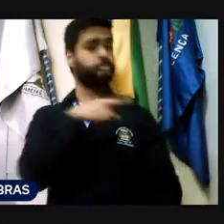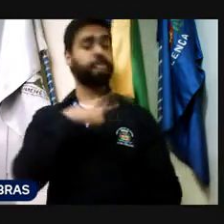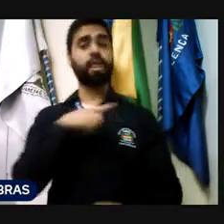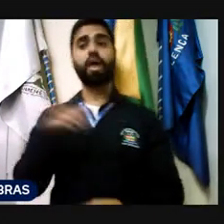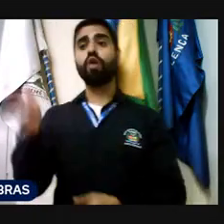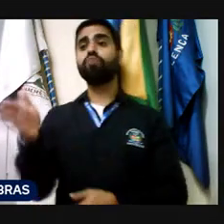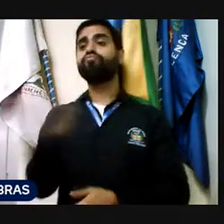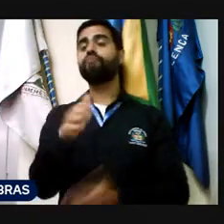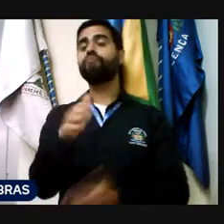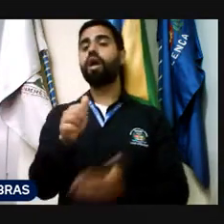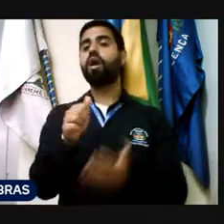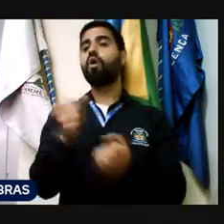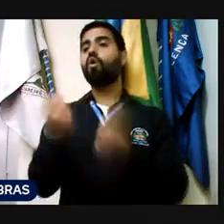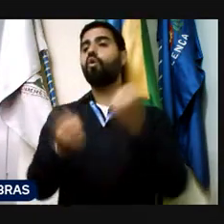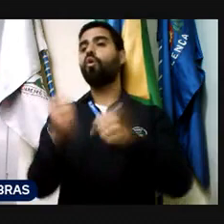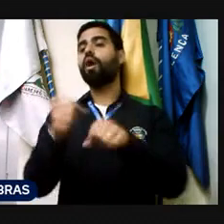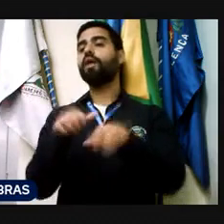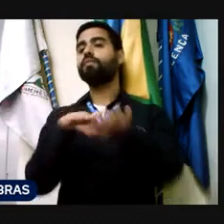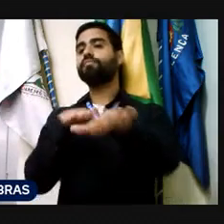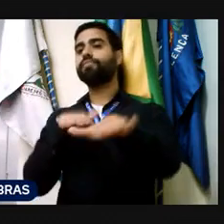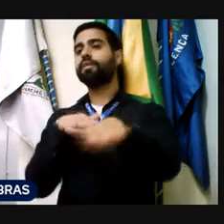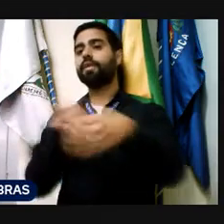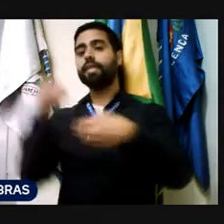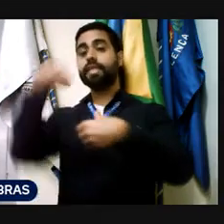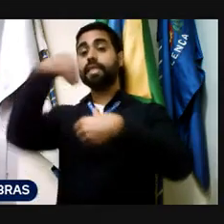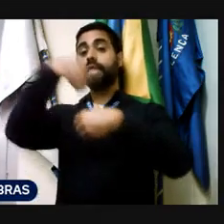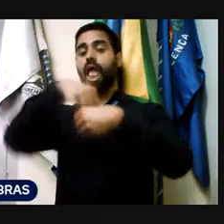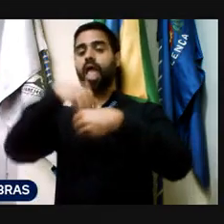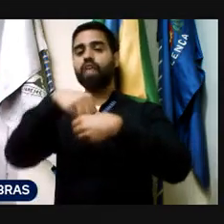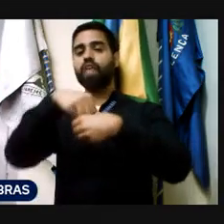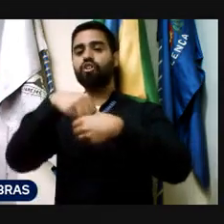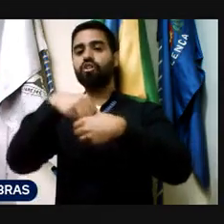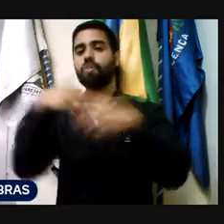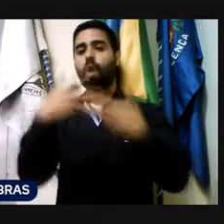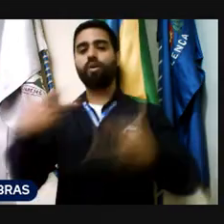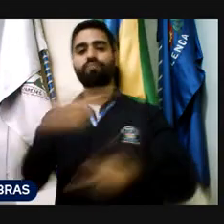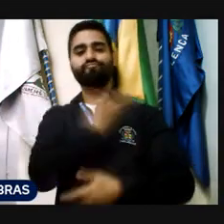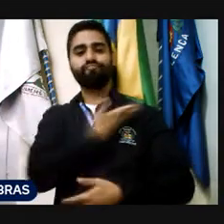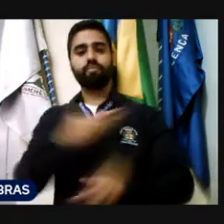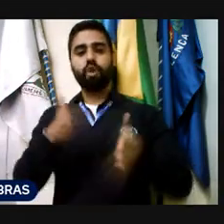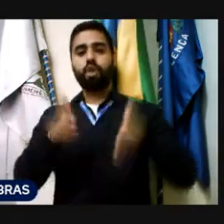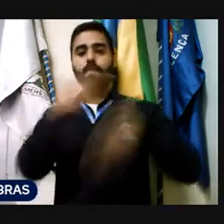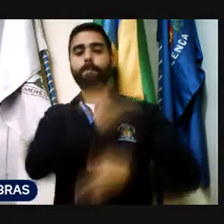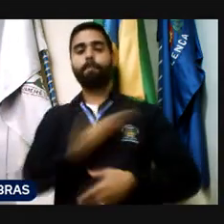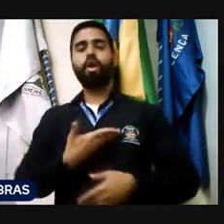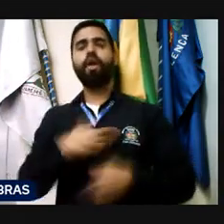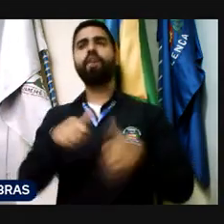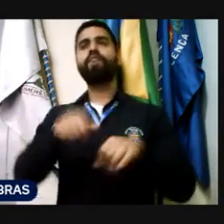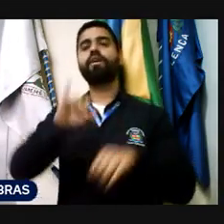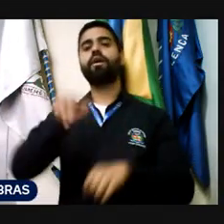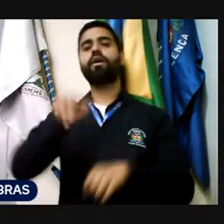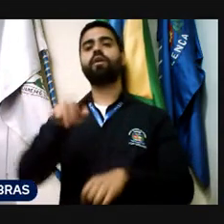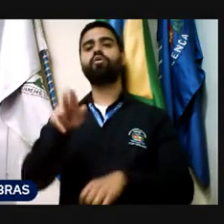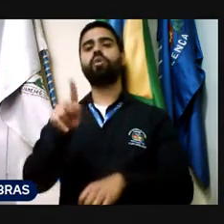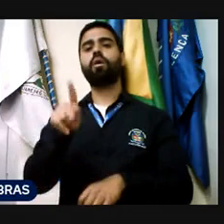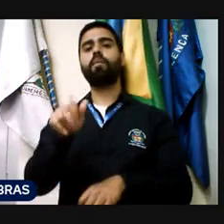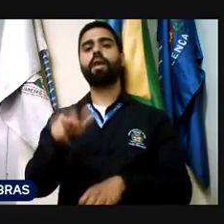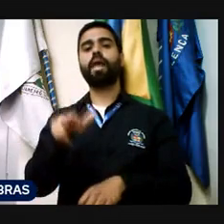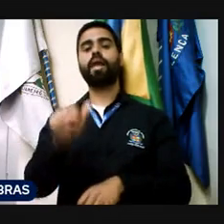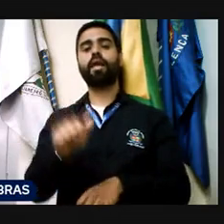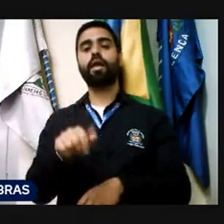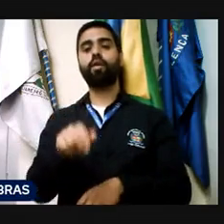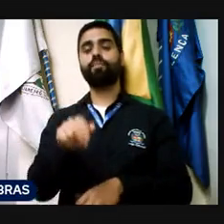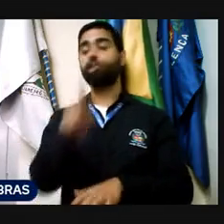carro estacionado dentro de um patrimônio público, lá em Barão de Paranã, um professor que dá